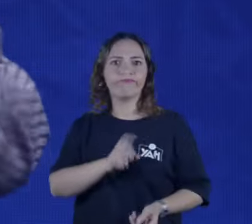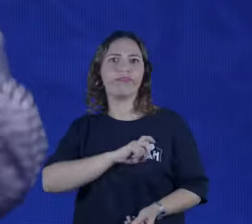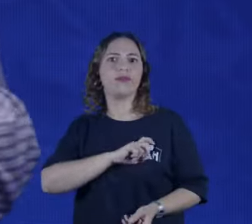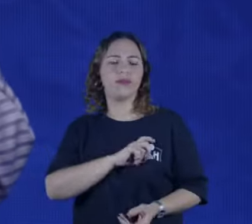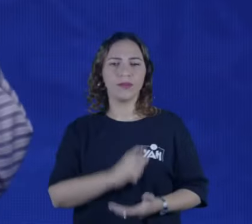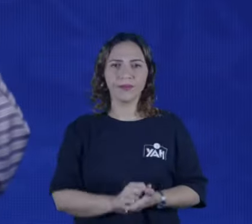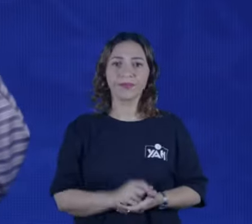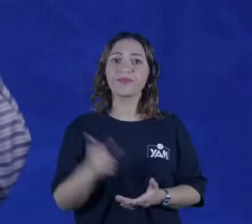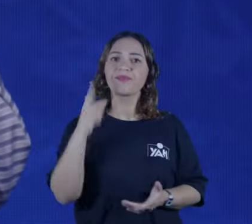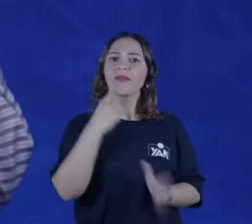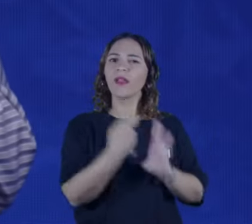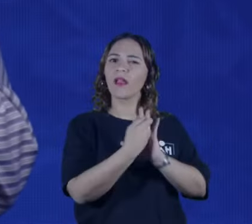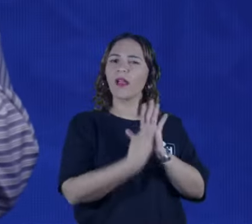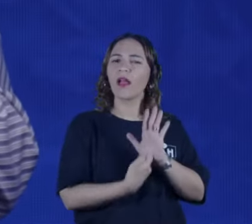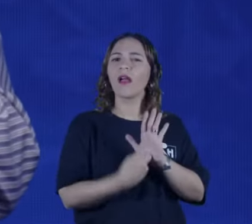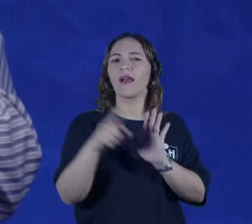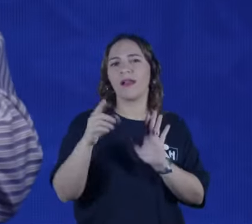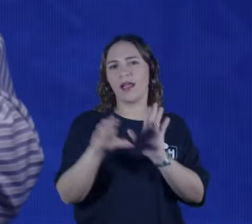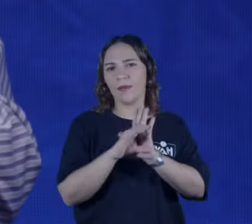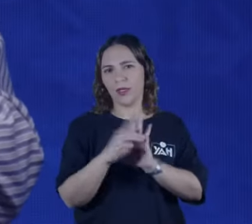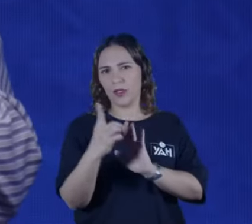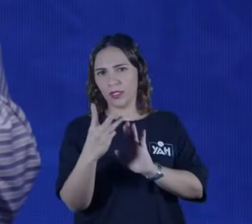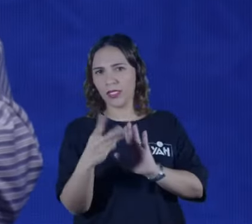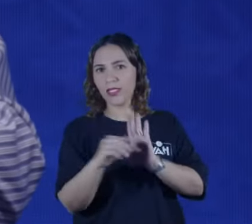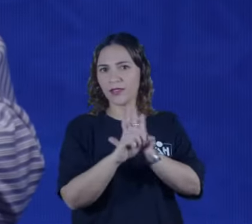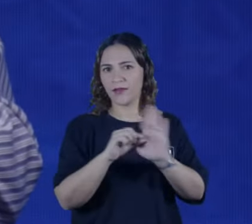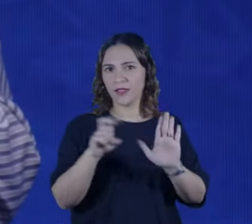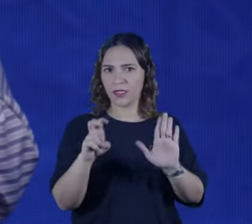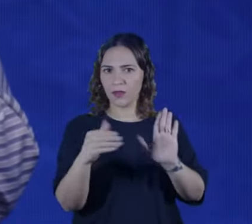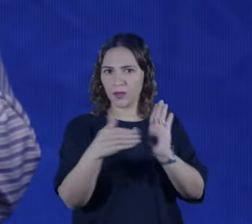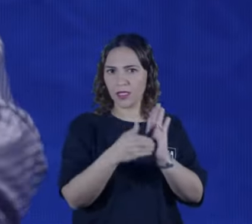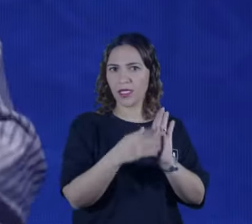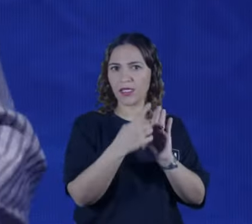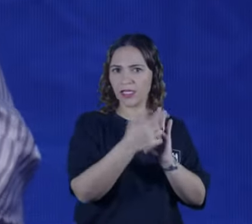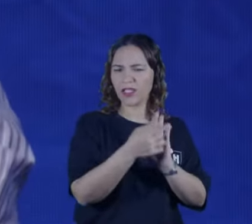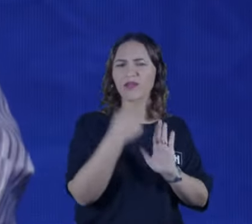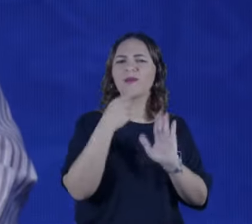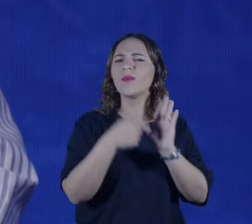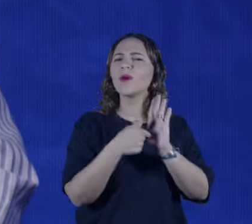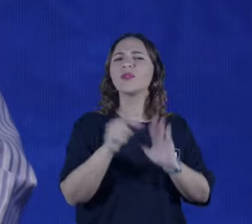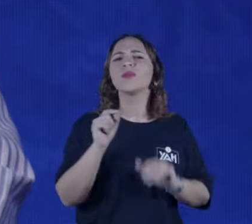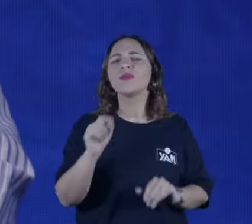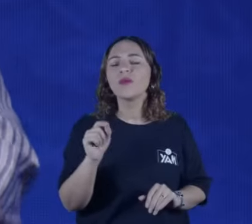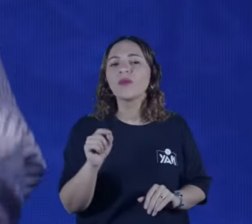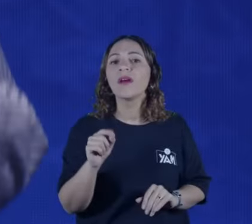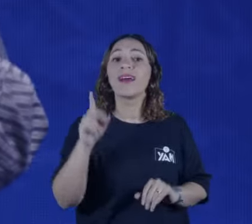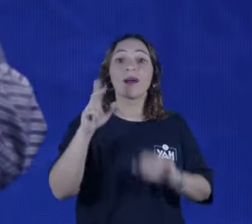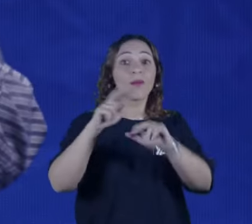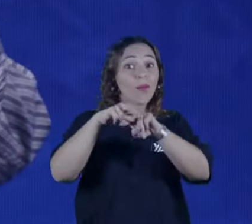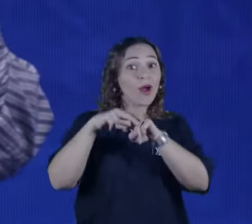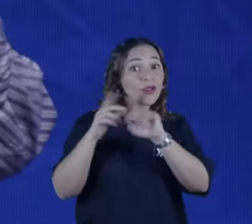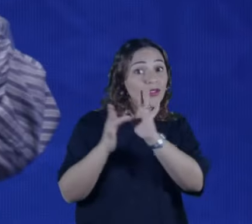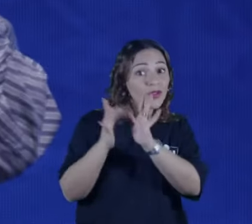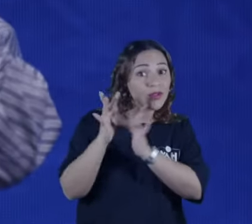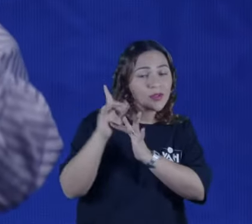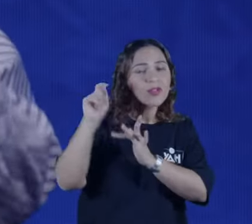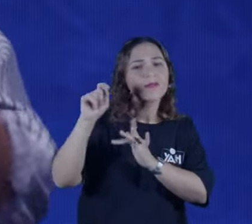17, o autor diz assim: por meio de Jesus, ofereçamos sempre a